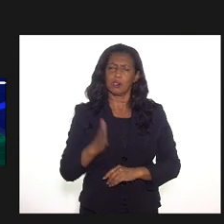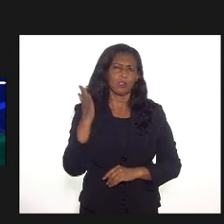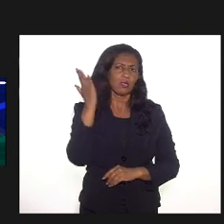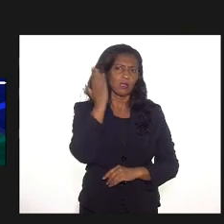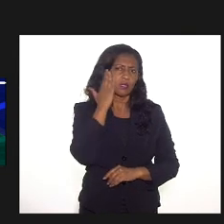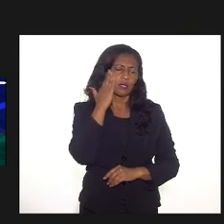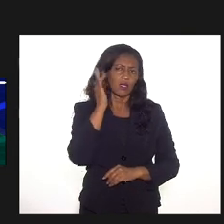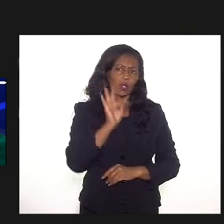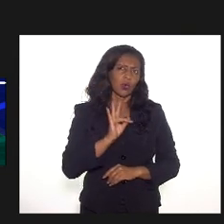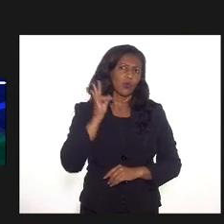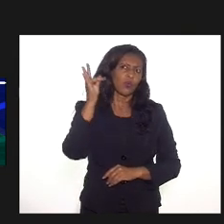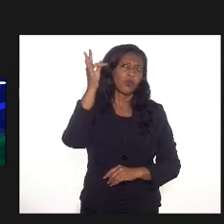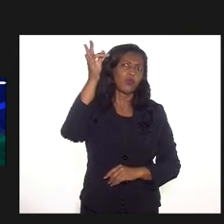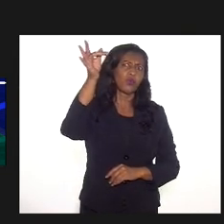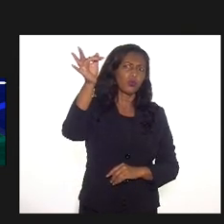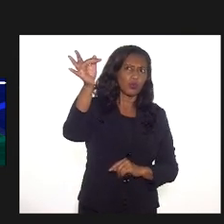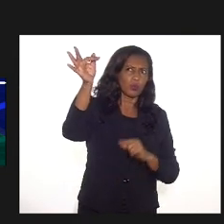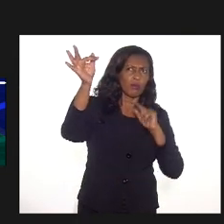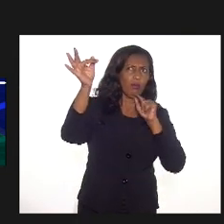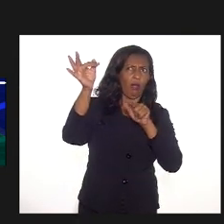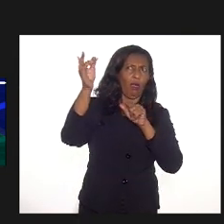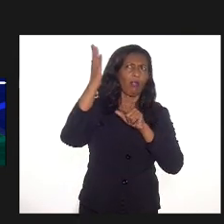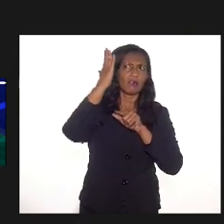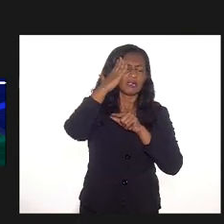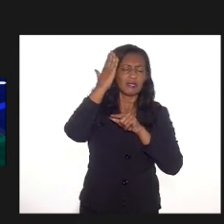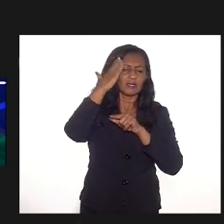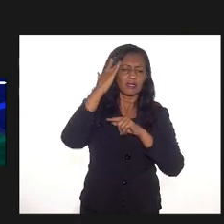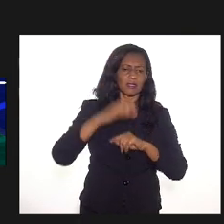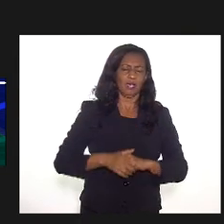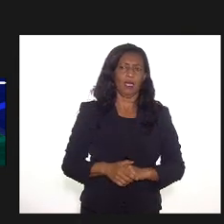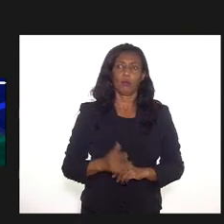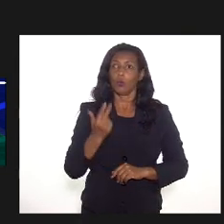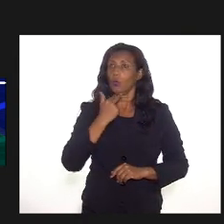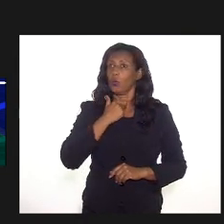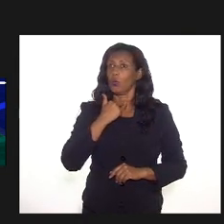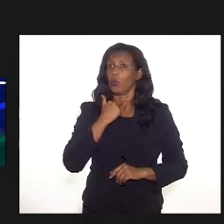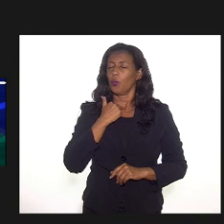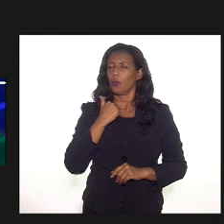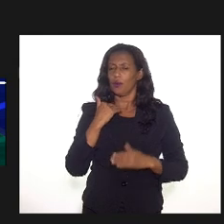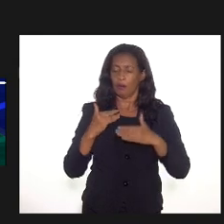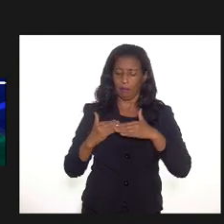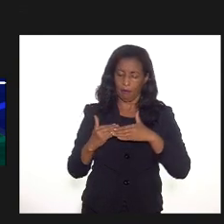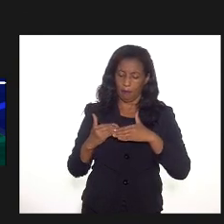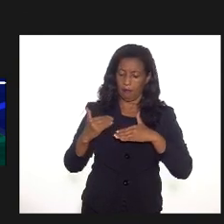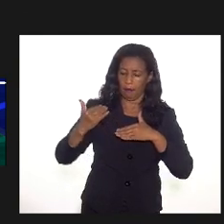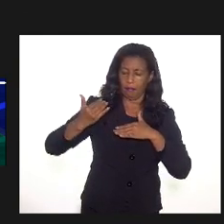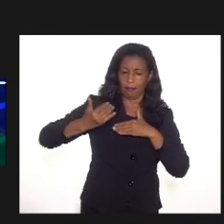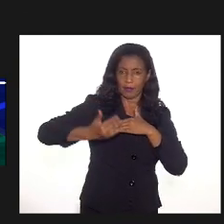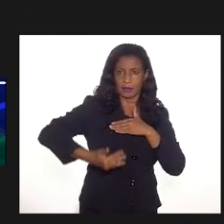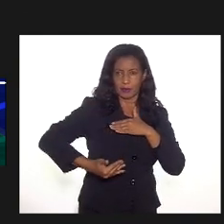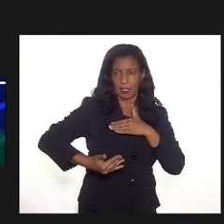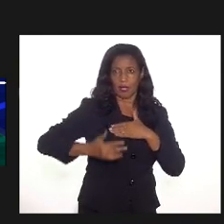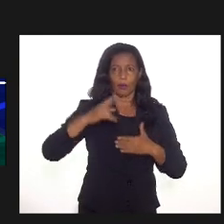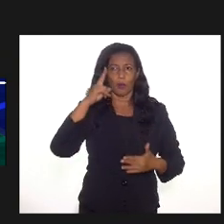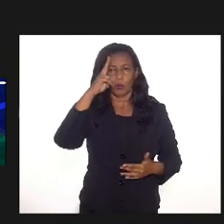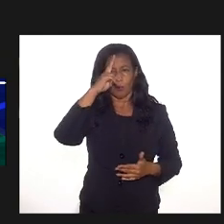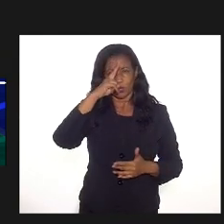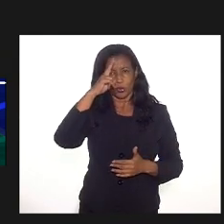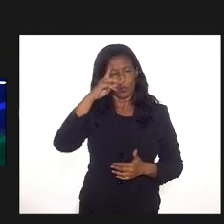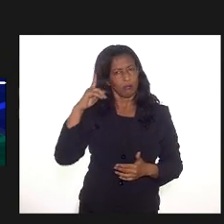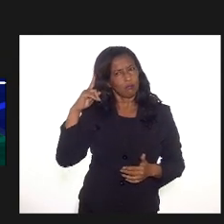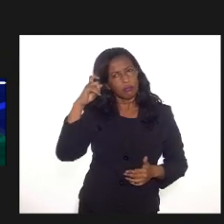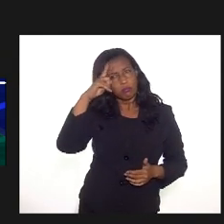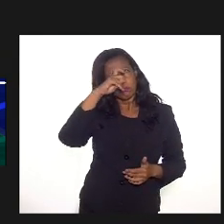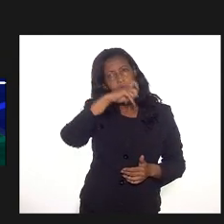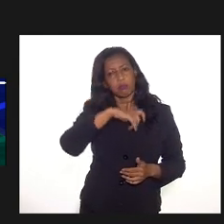preventivas também futuras. Nós não podemos passar por uma história tão dolorosa